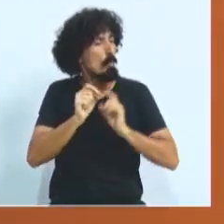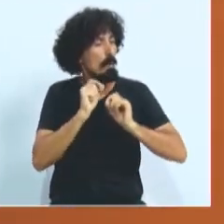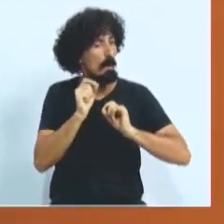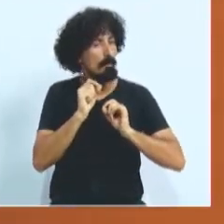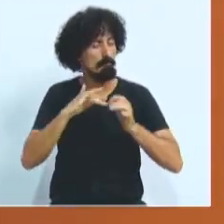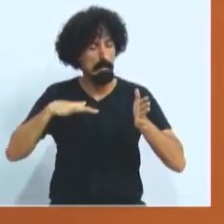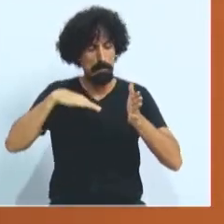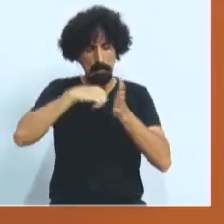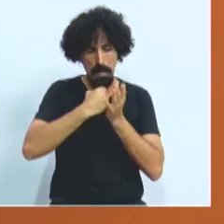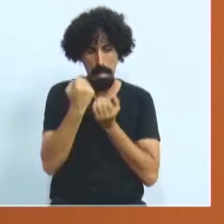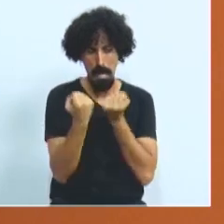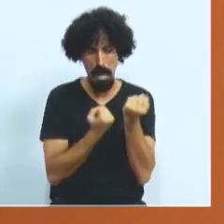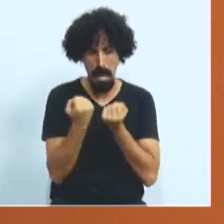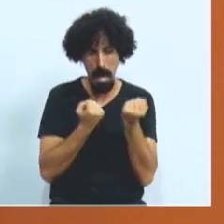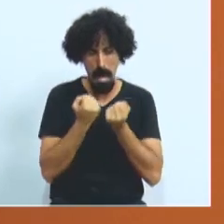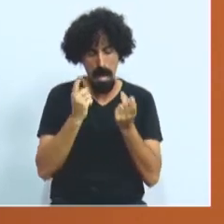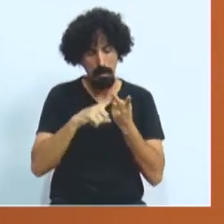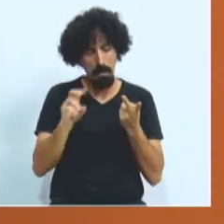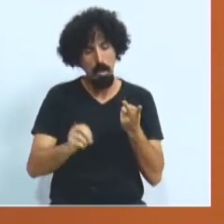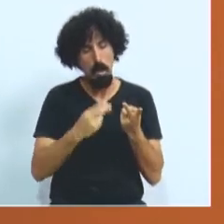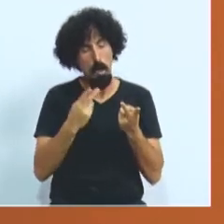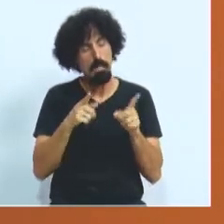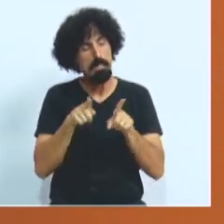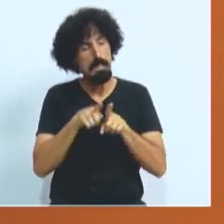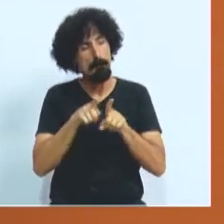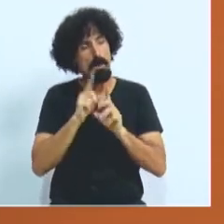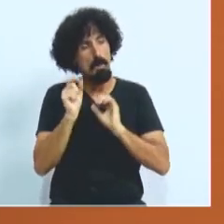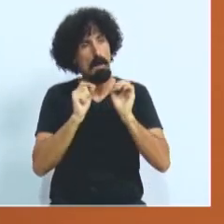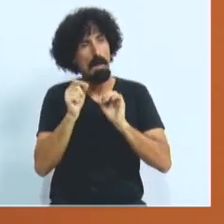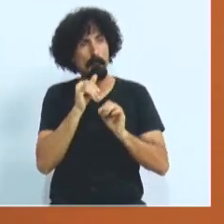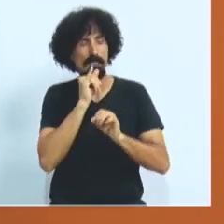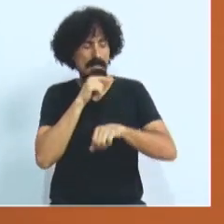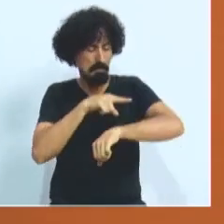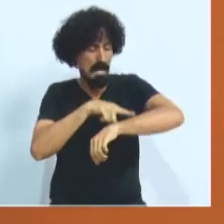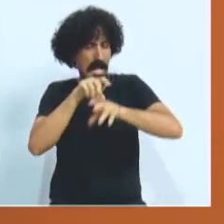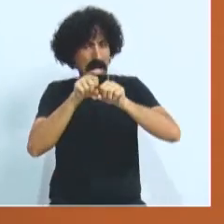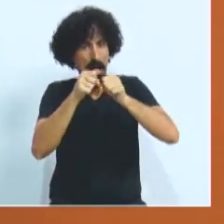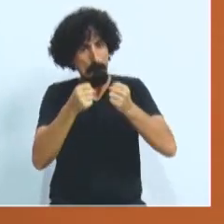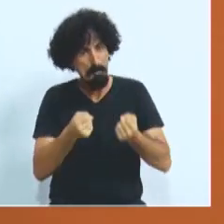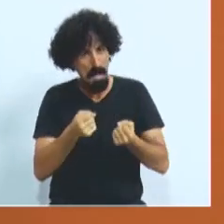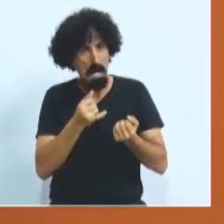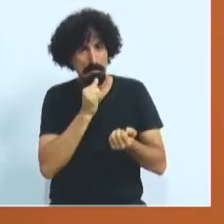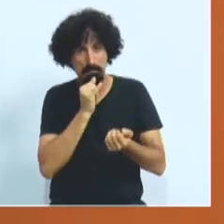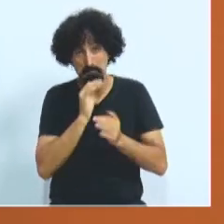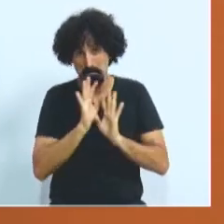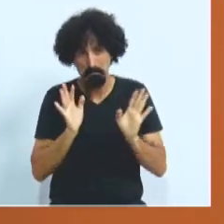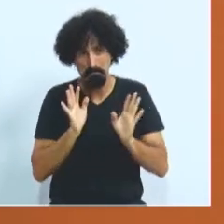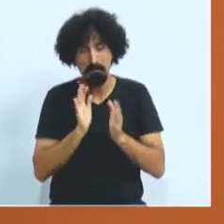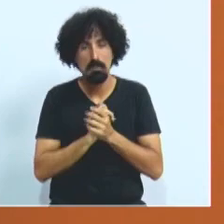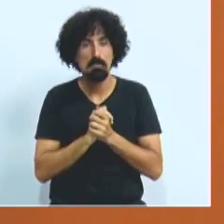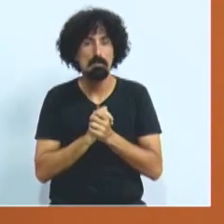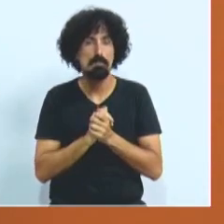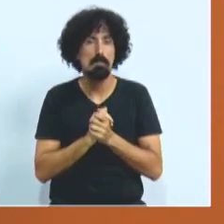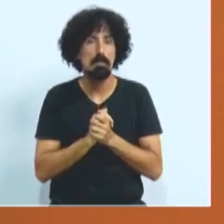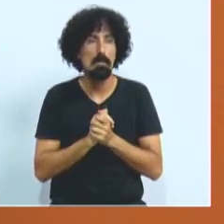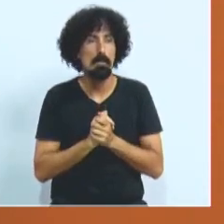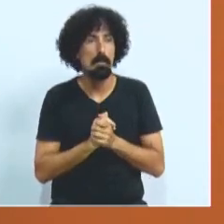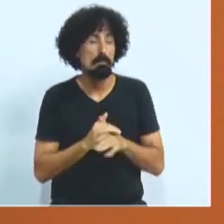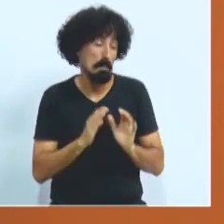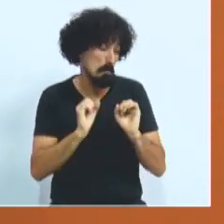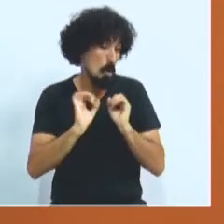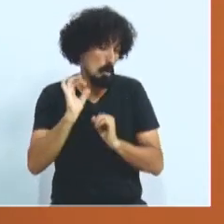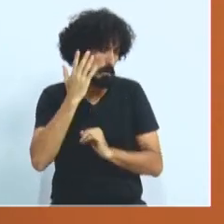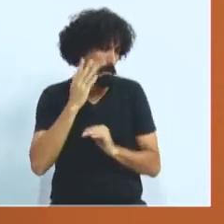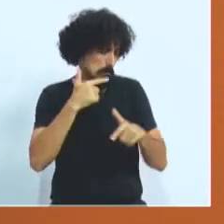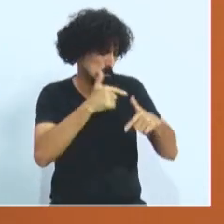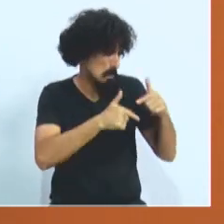de trânsito, né? E as possíveis fraturas, que também podem acontecer aí com acidentes domésticos em casa, né? Ou no